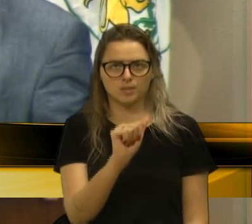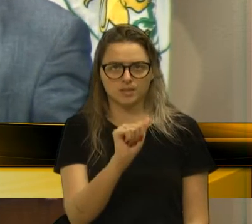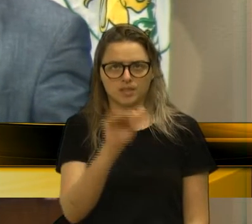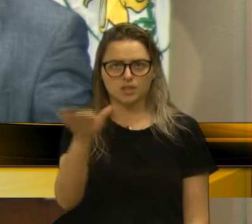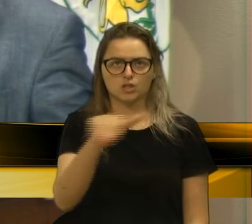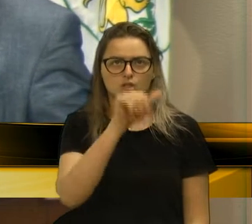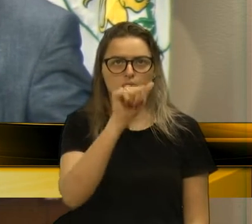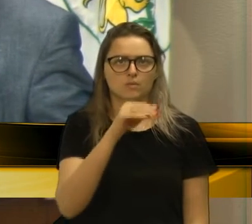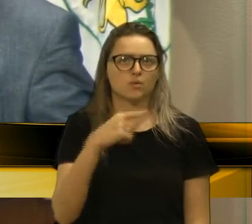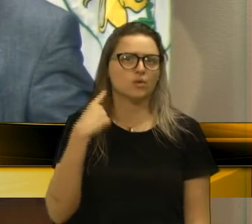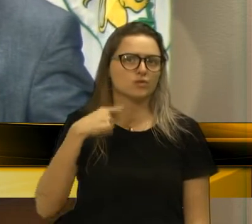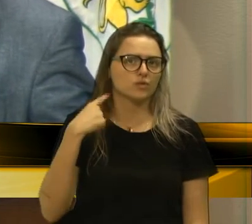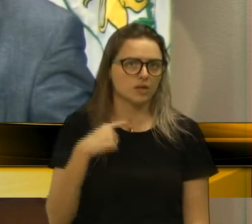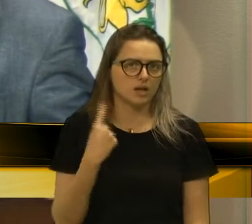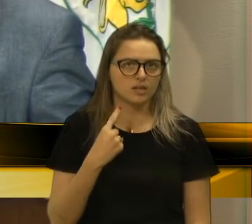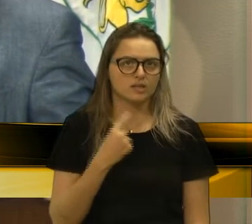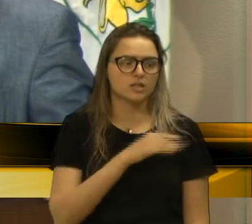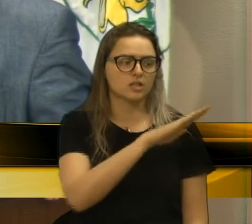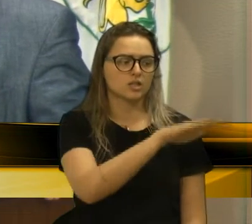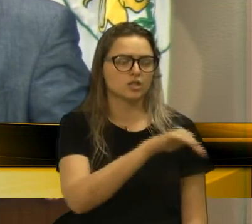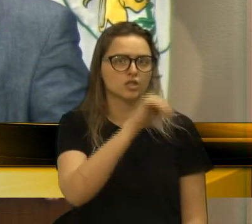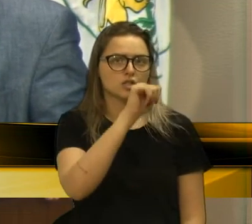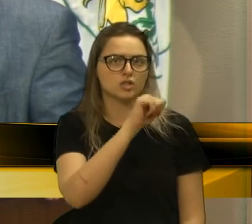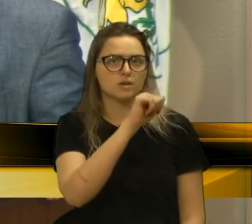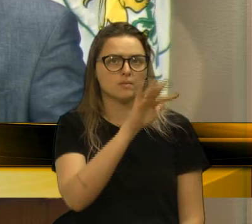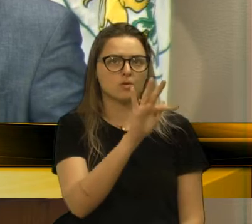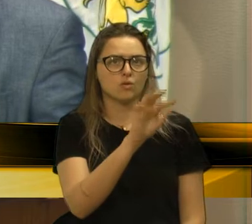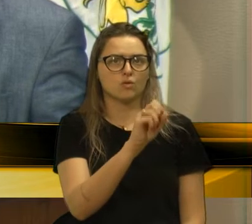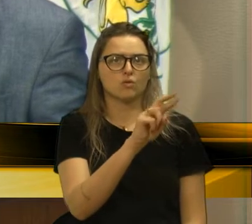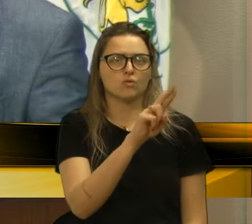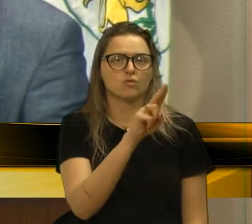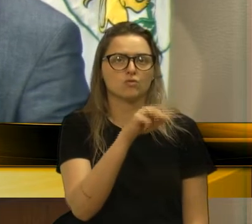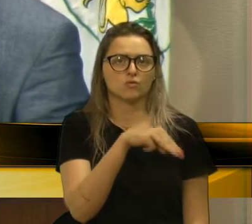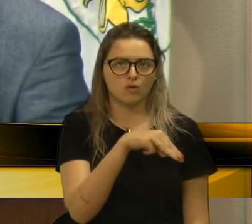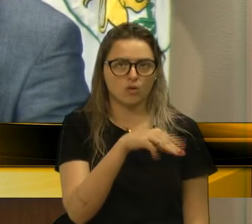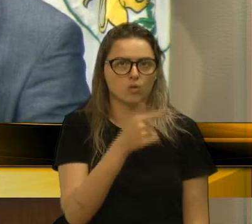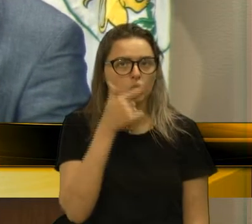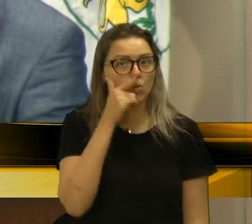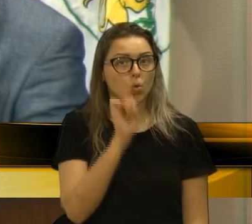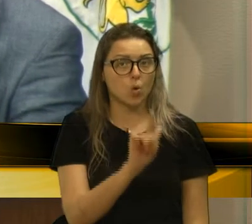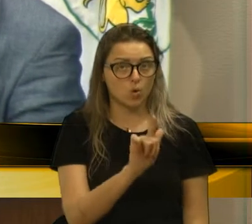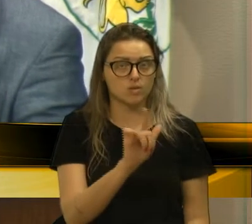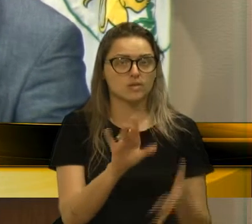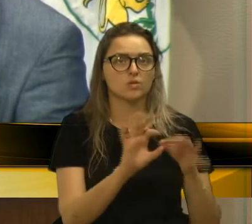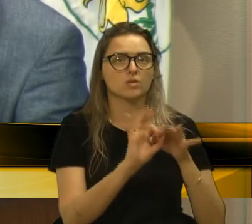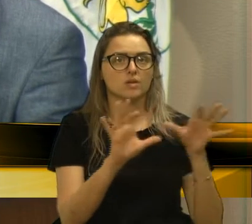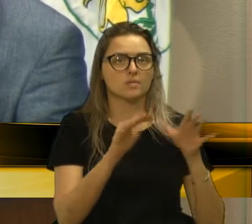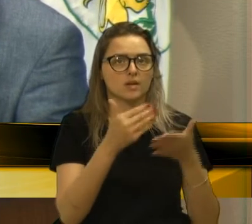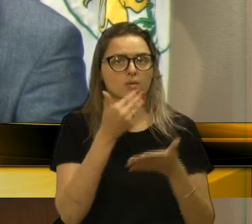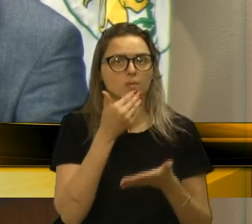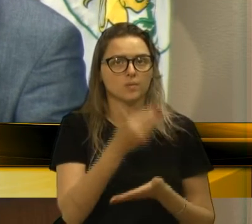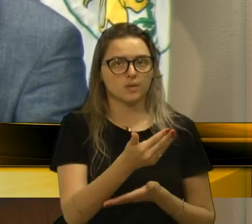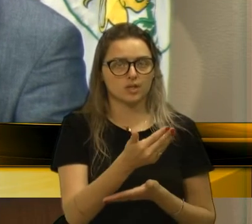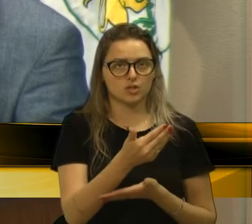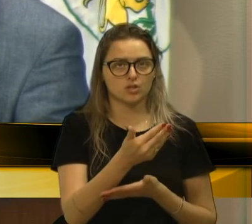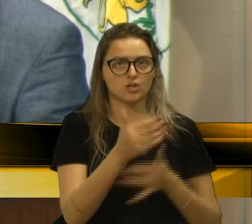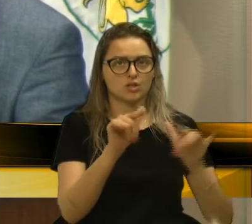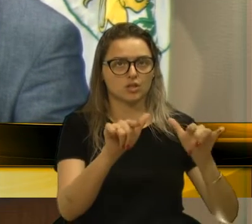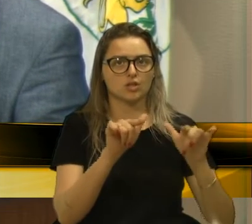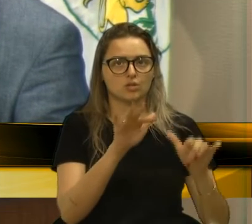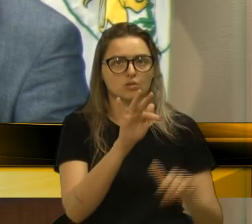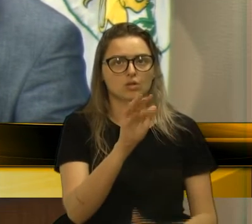uma advogada, a advogada acionou o plantão do fórum, conseguiu, através de um pedido no plantão do